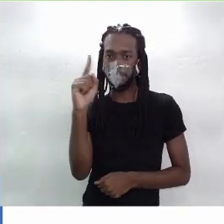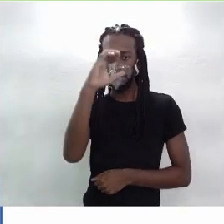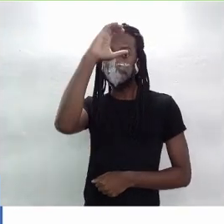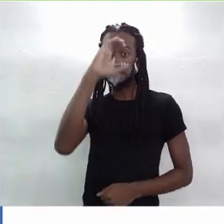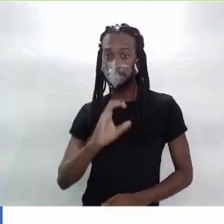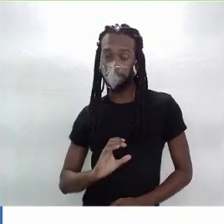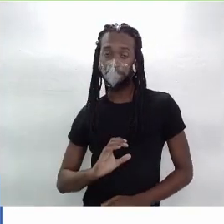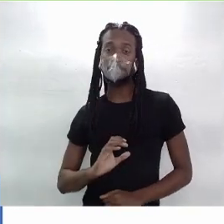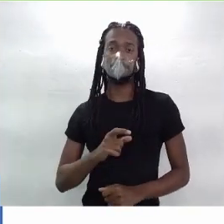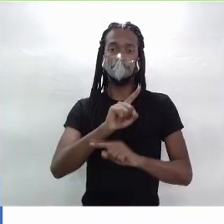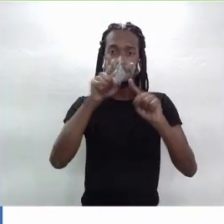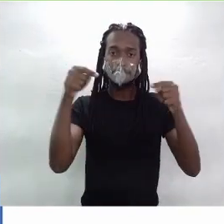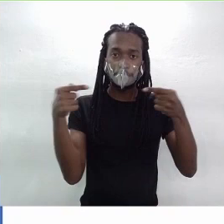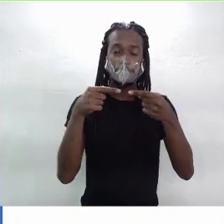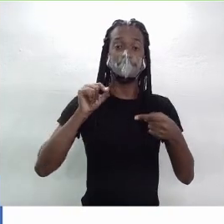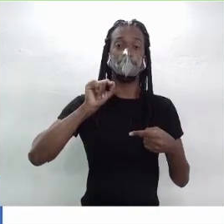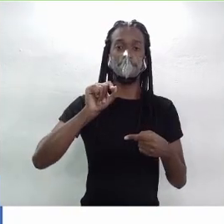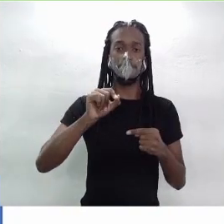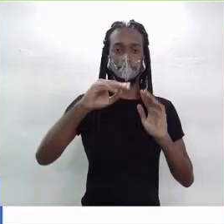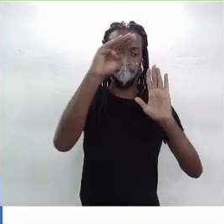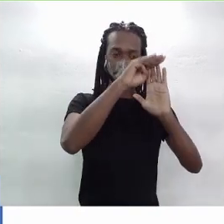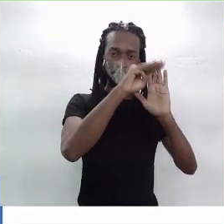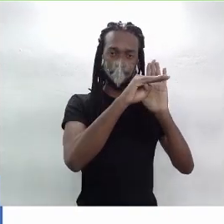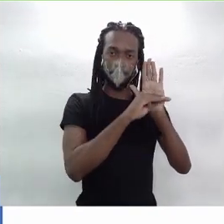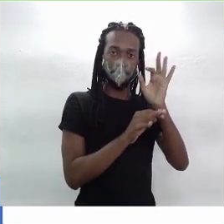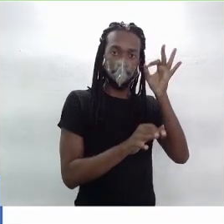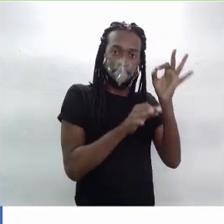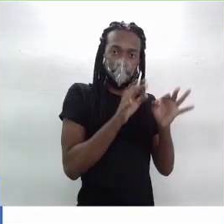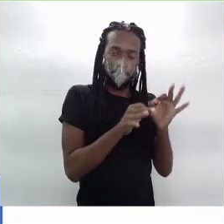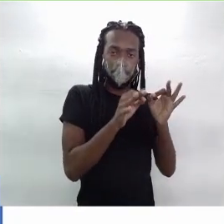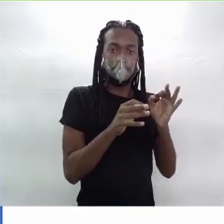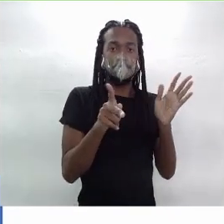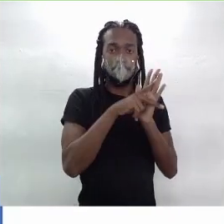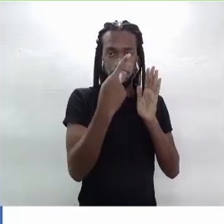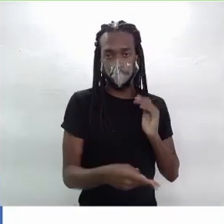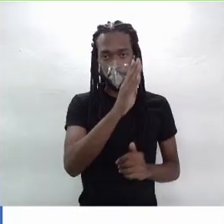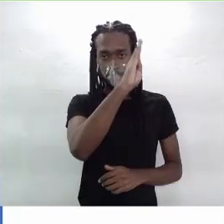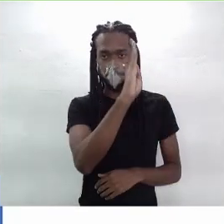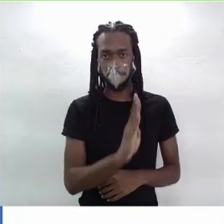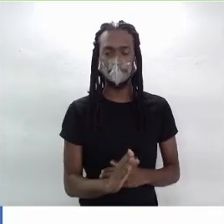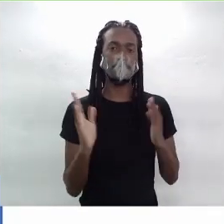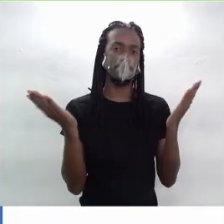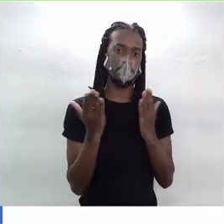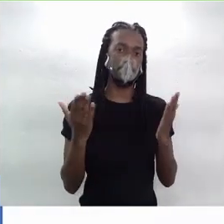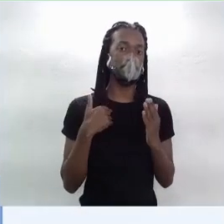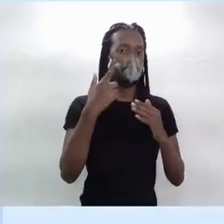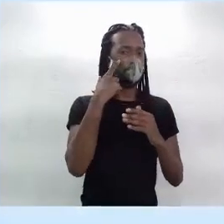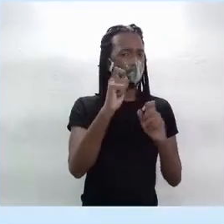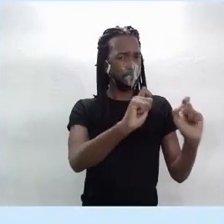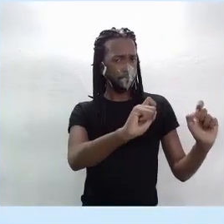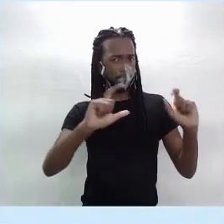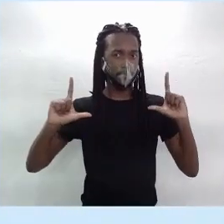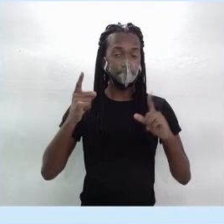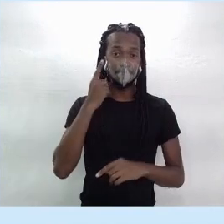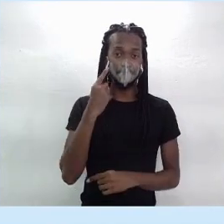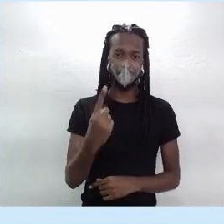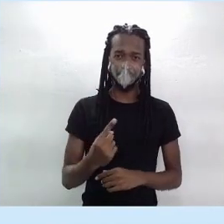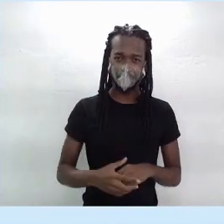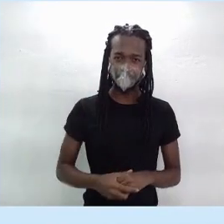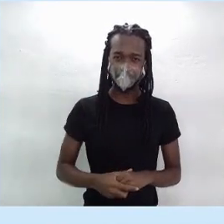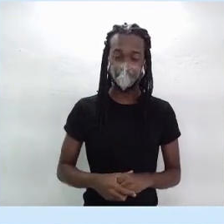rege todo o ordenamento jurídico brasileiro hoje. Só um minutinho, corta para mim. Vejam só,